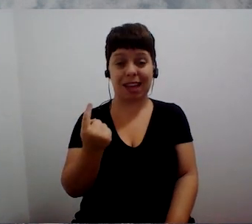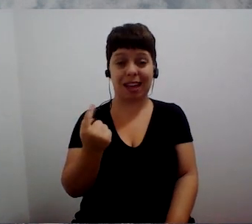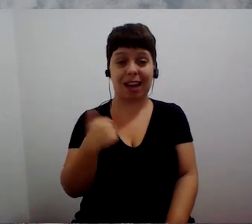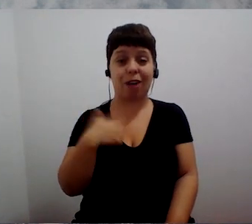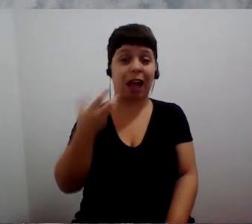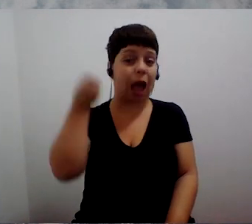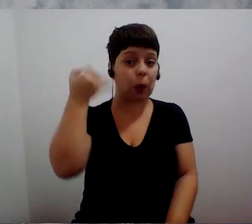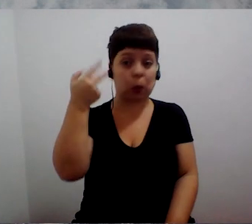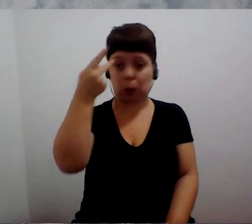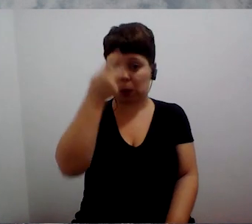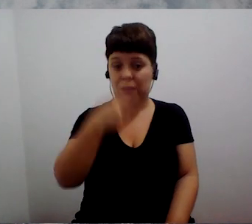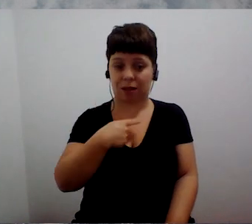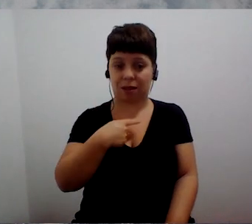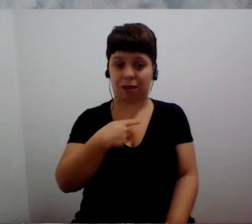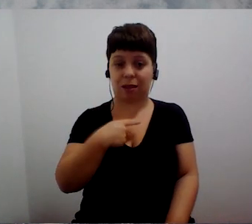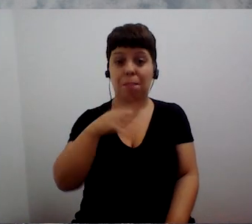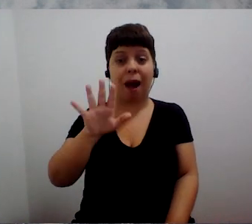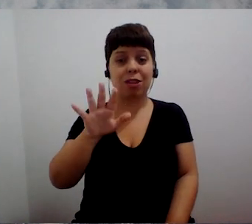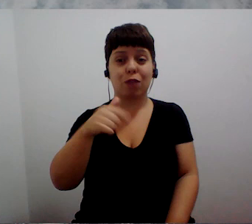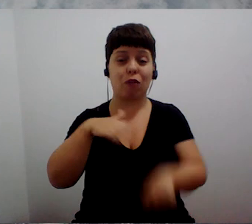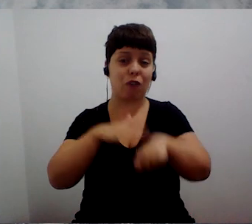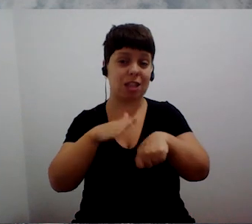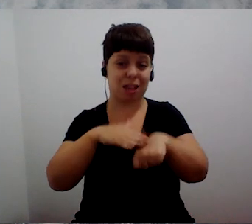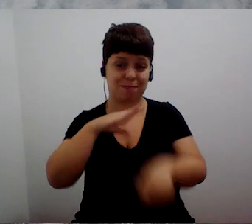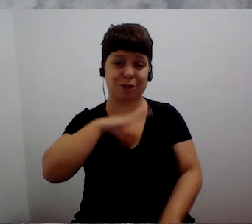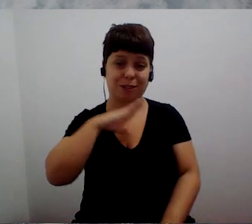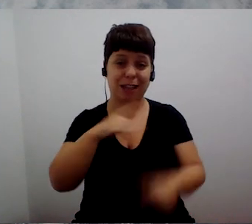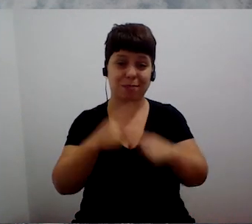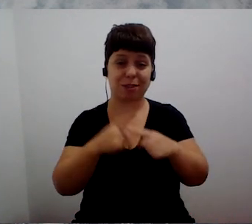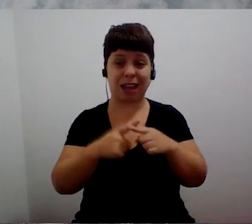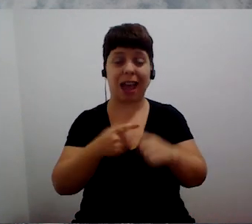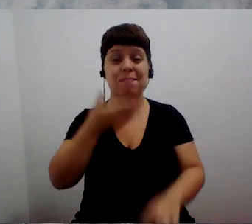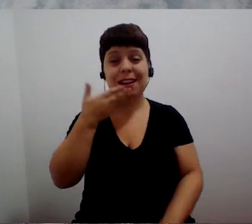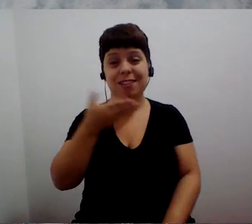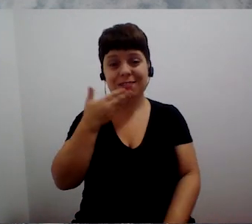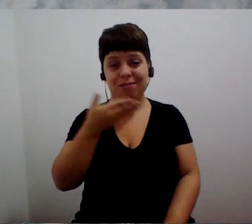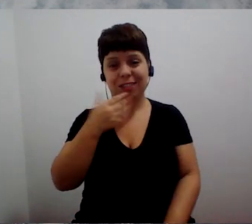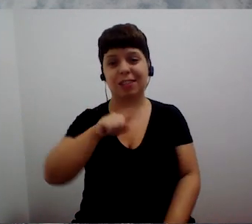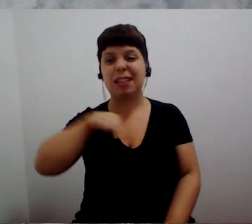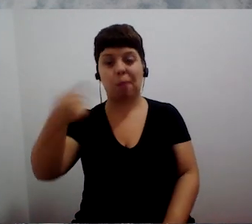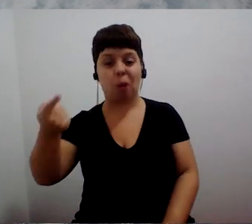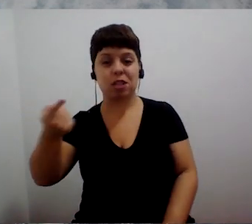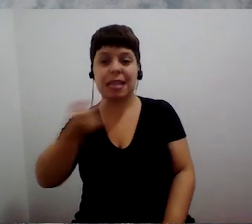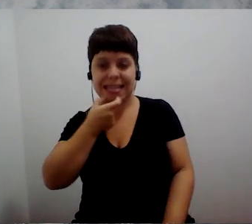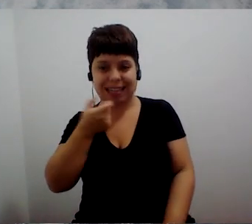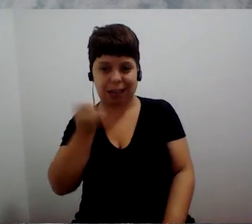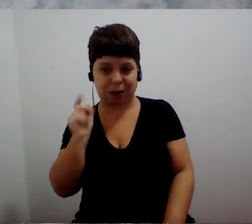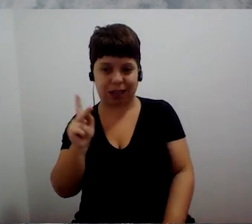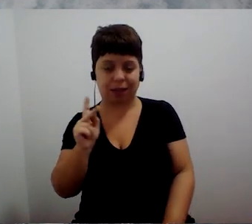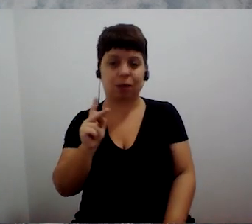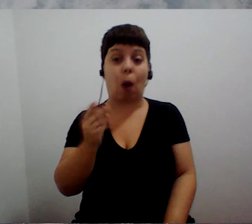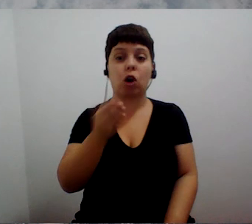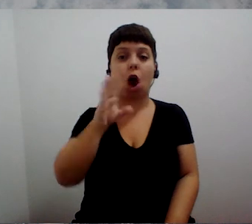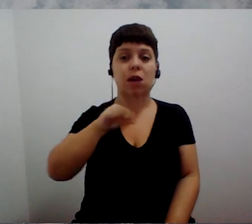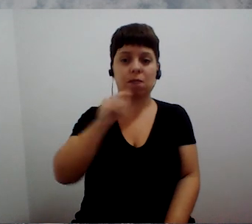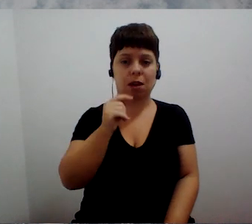my description, but I'll do this in Portuguese. So I think it would be better to people understand, and then I back to English, okay? Pessoal,